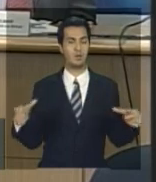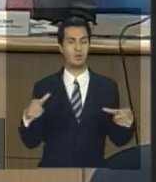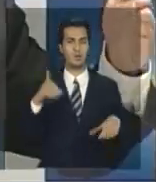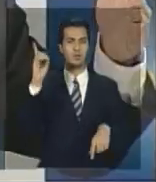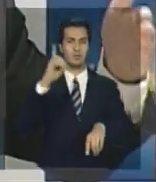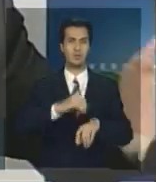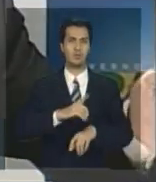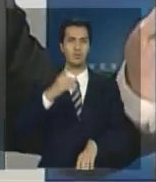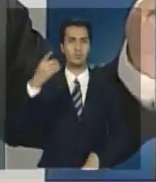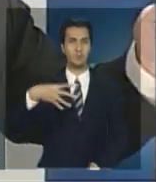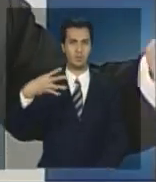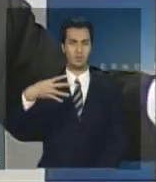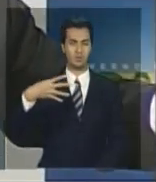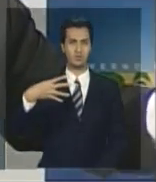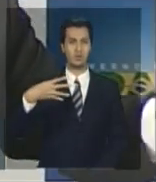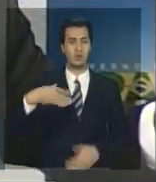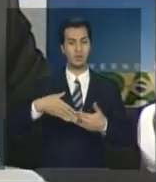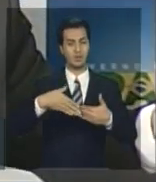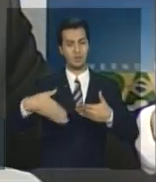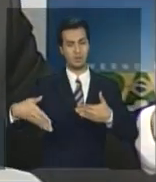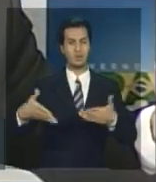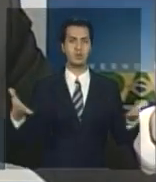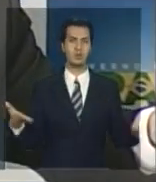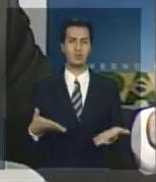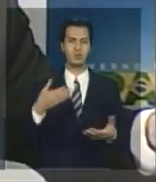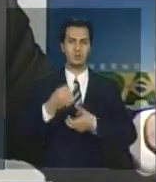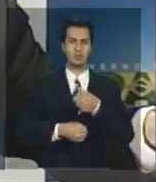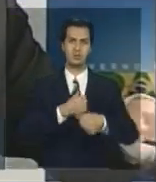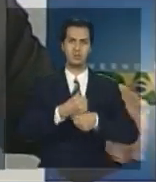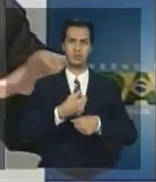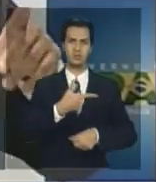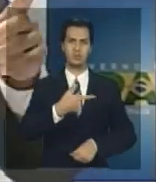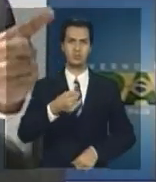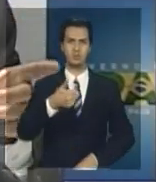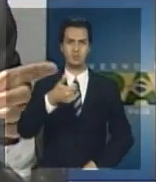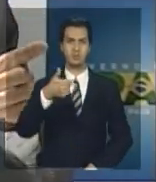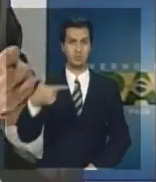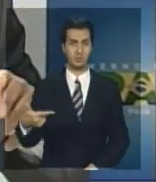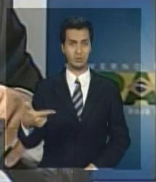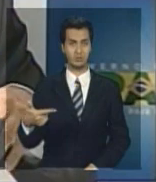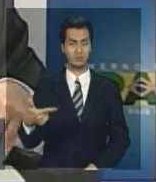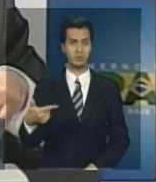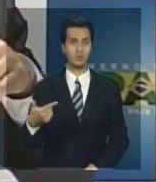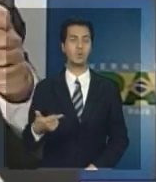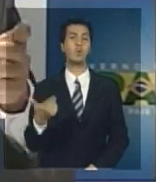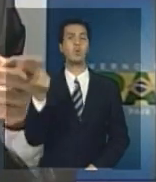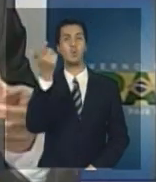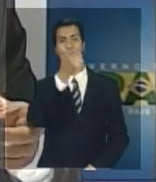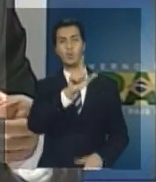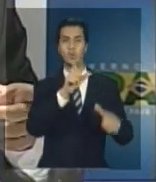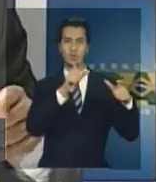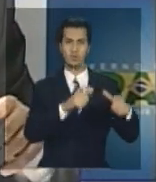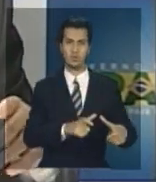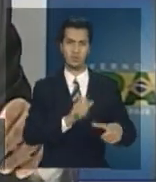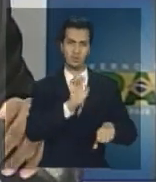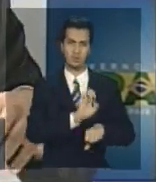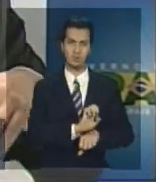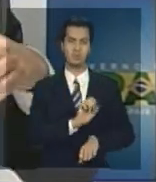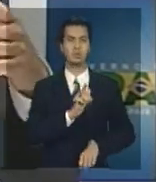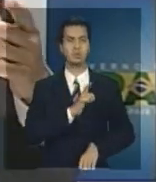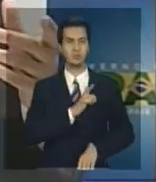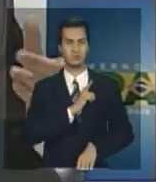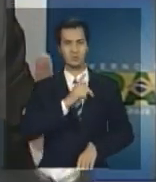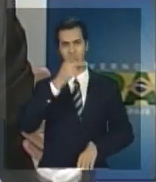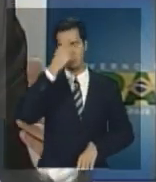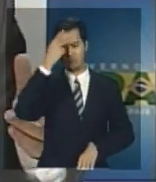dengue 4 nessa epidemia do ano de 2012, ou seja, em outros estados, porque aumenta a circulação de pessoas,